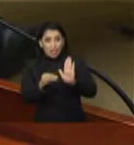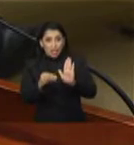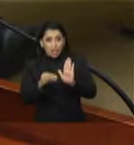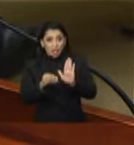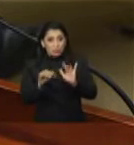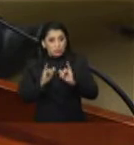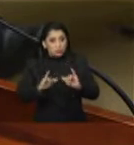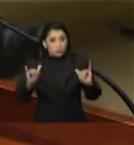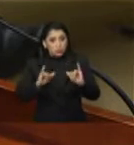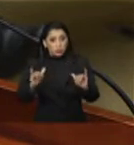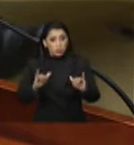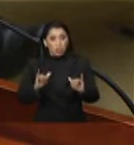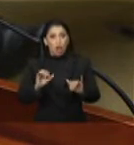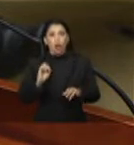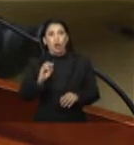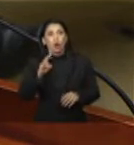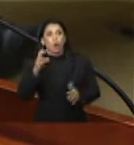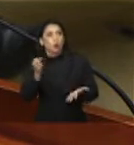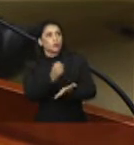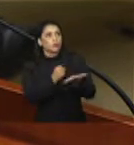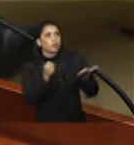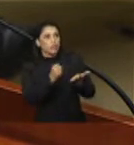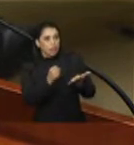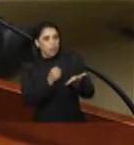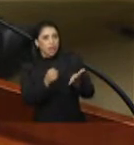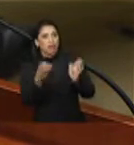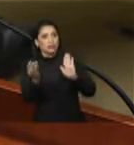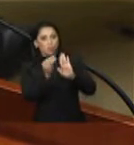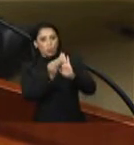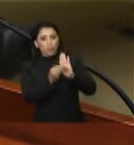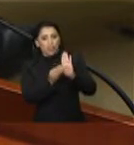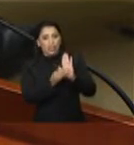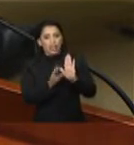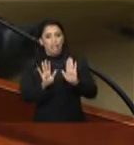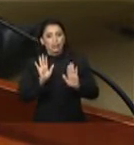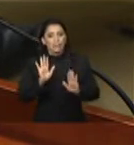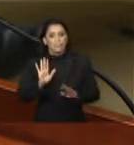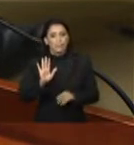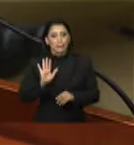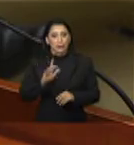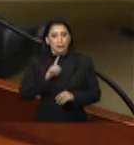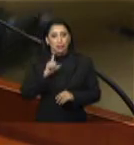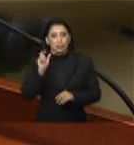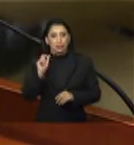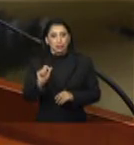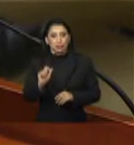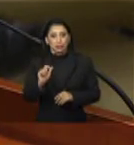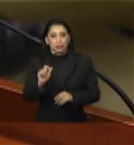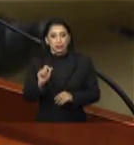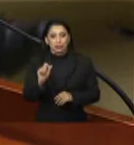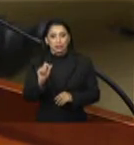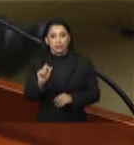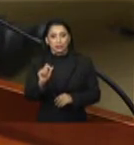então fundamentá-las e publicadas mas cravadas no site